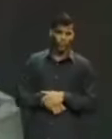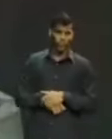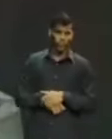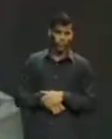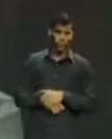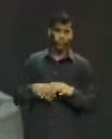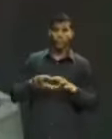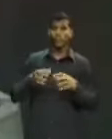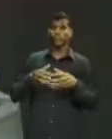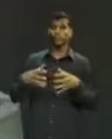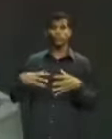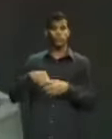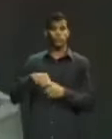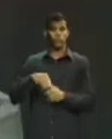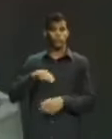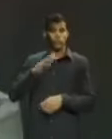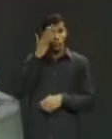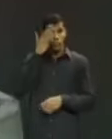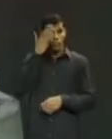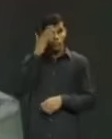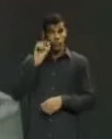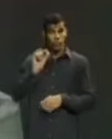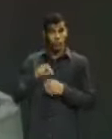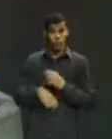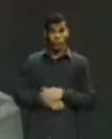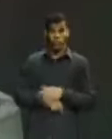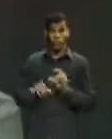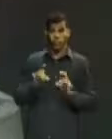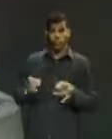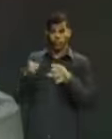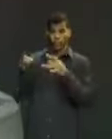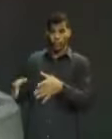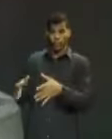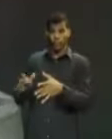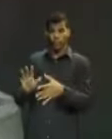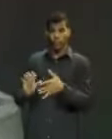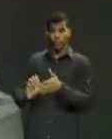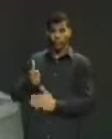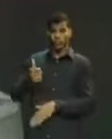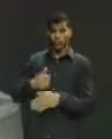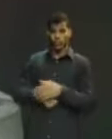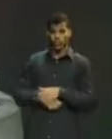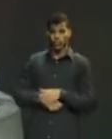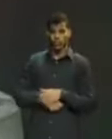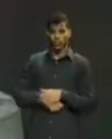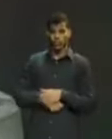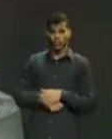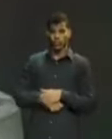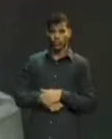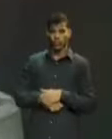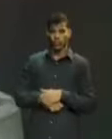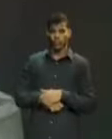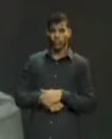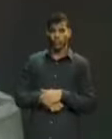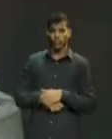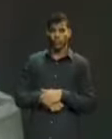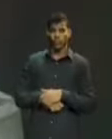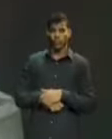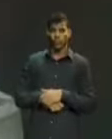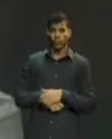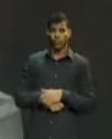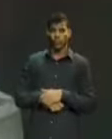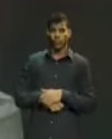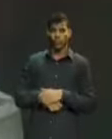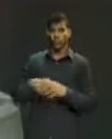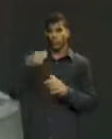equipe, nós sabemos que a morte começa no abandono. E há várias camadas de abandono. Que a prevenção começa no local.